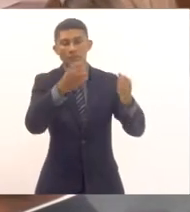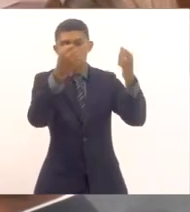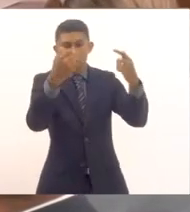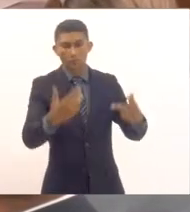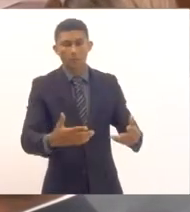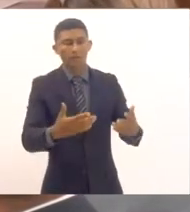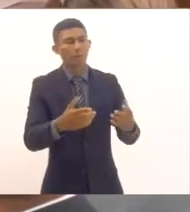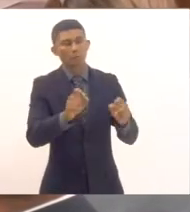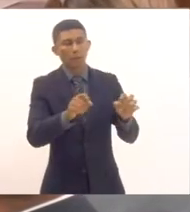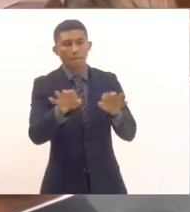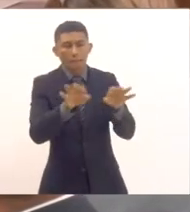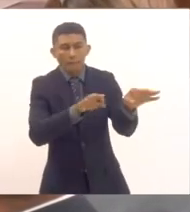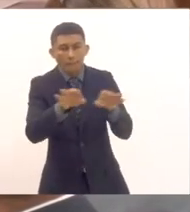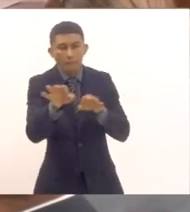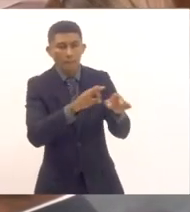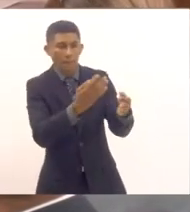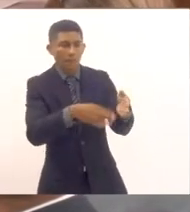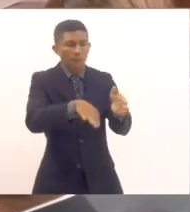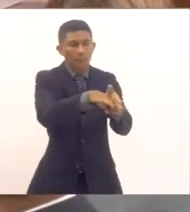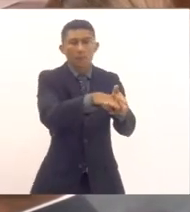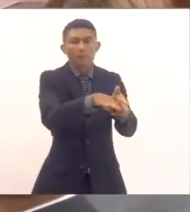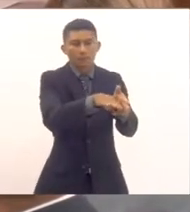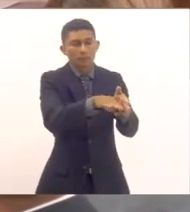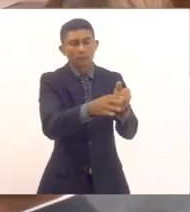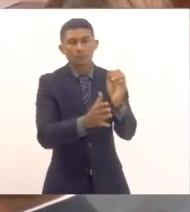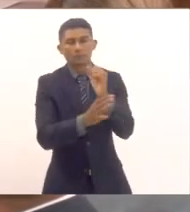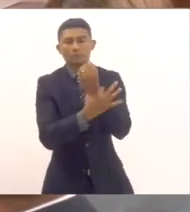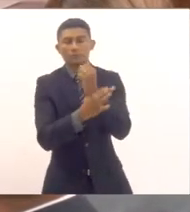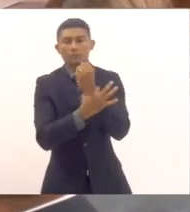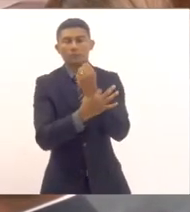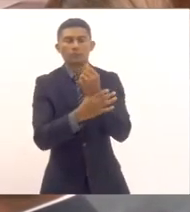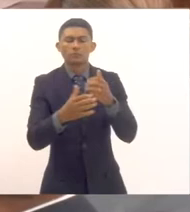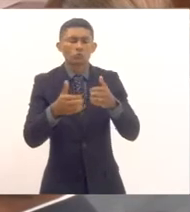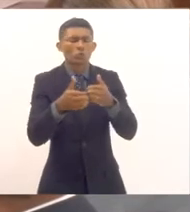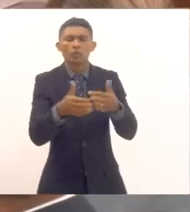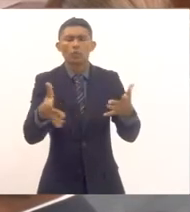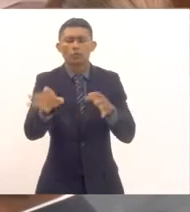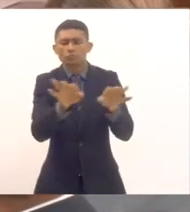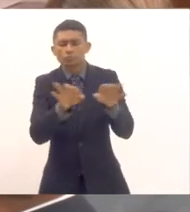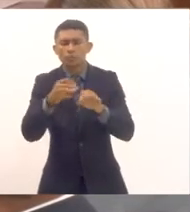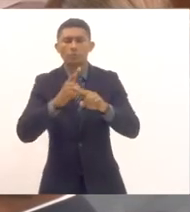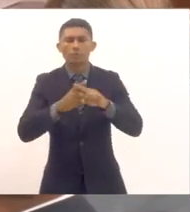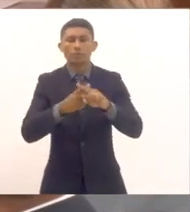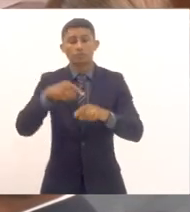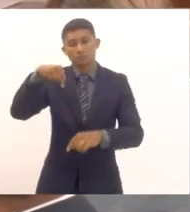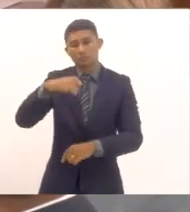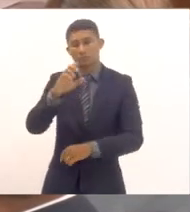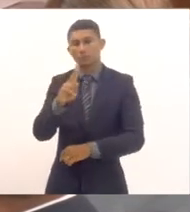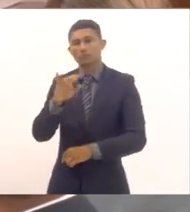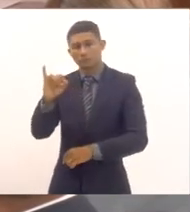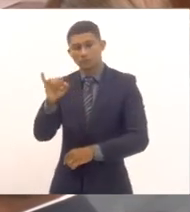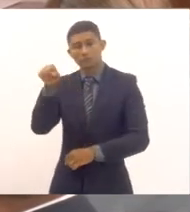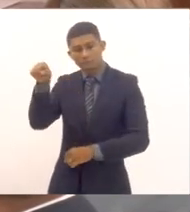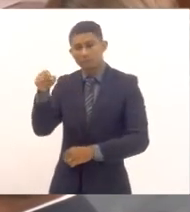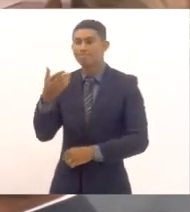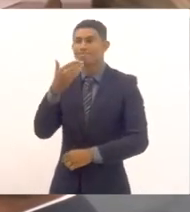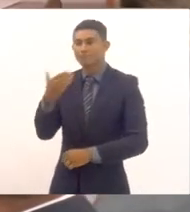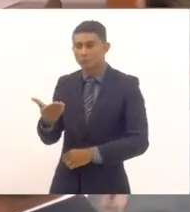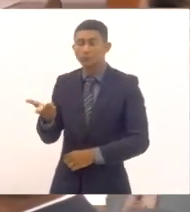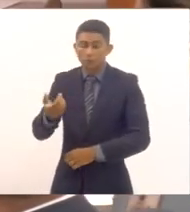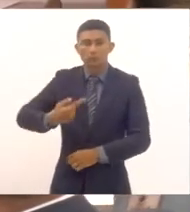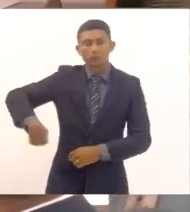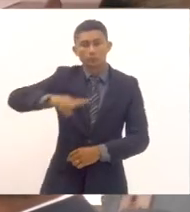operação Estação segura nasce justamente por conta do que foi demandado aqui nessa CPI então a gente trouxe alguns números de